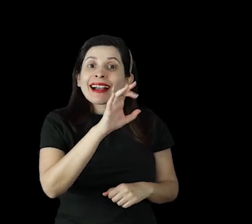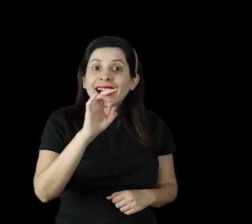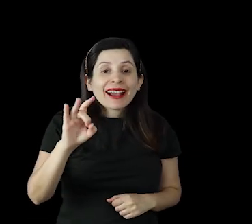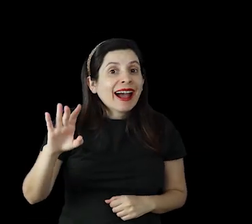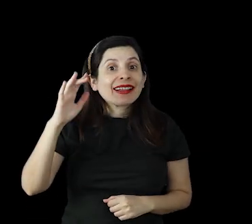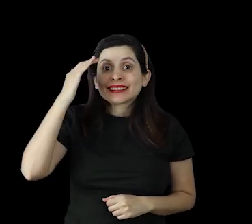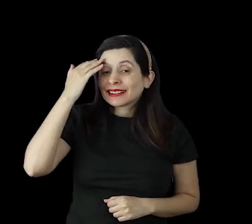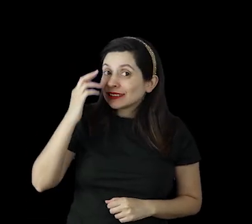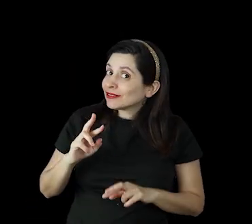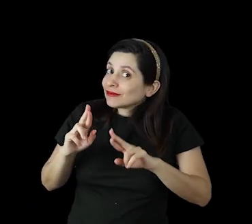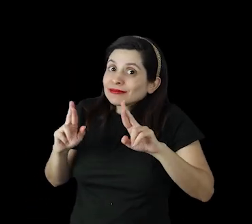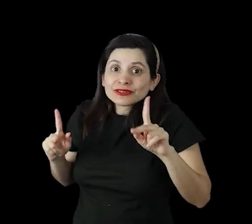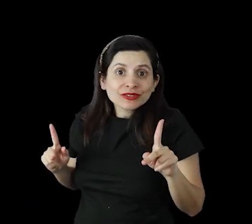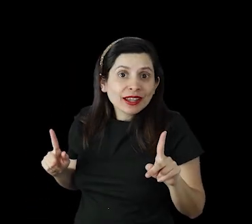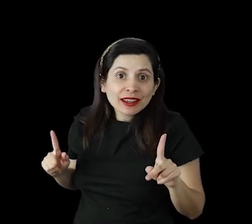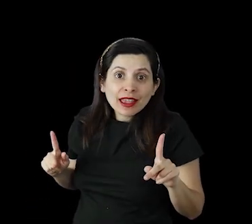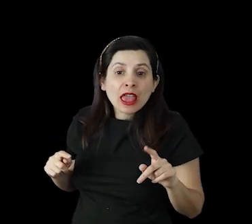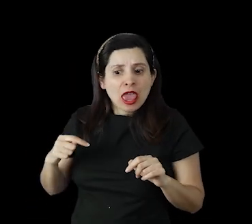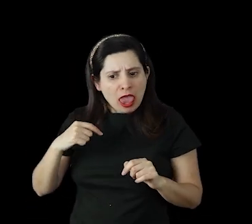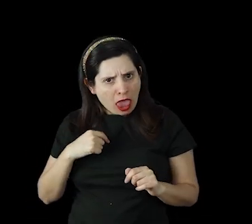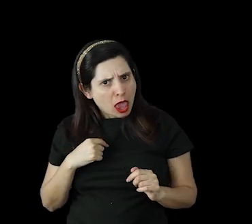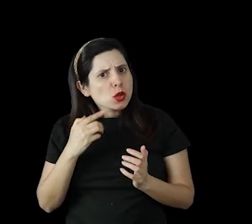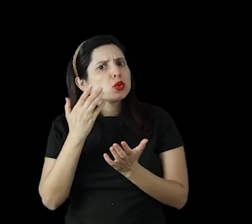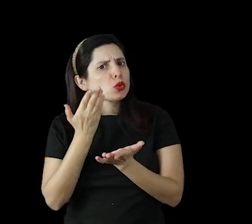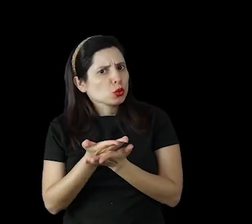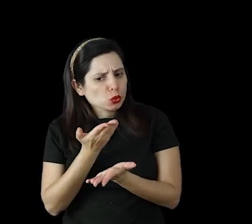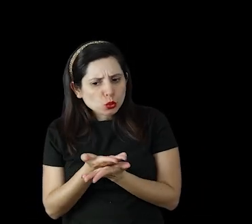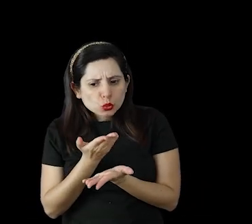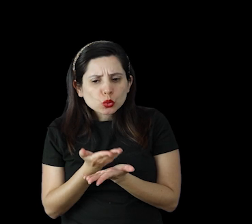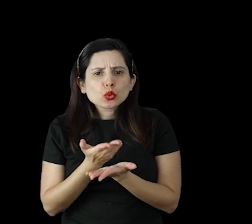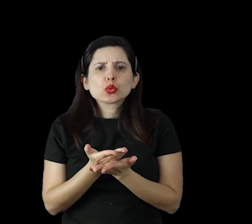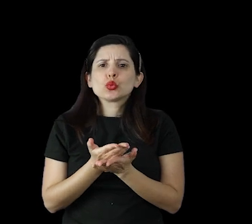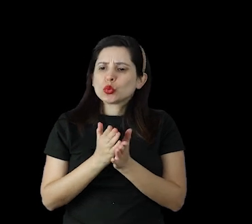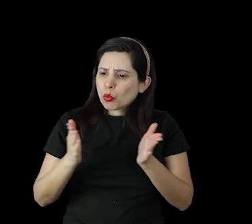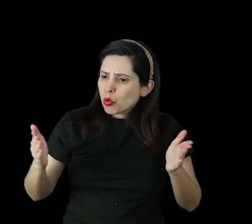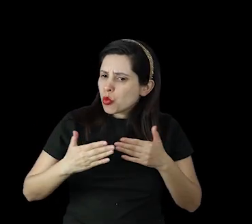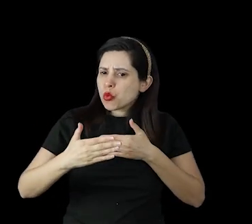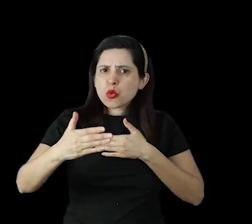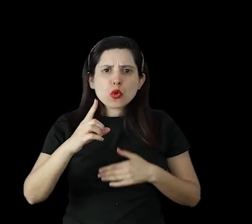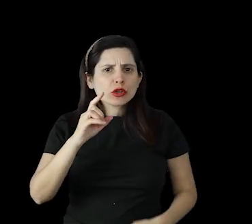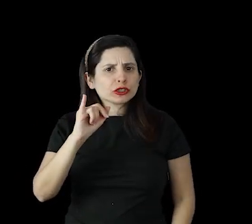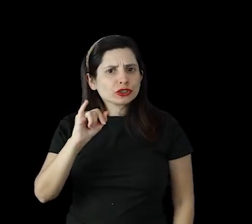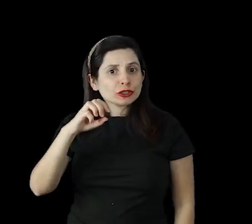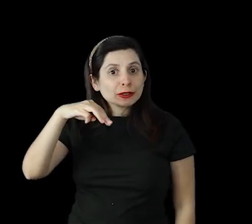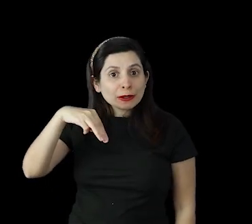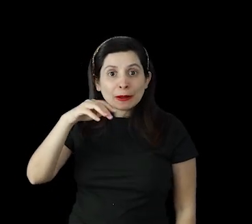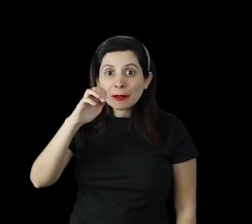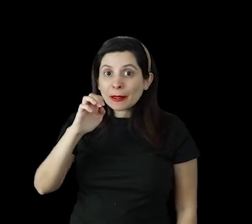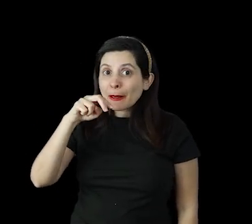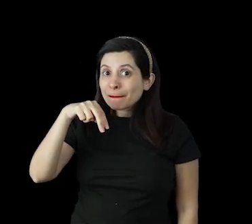coisa, né? E eu que estudo muito sobre dimensões e dimensões da mente